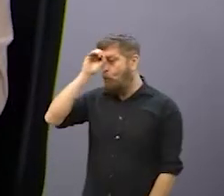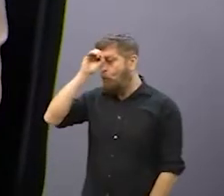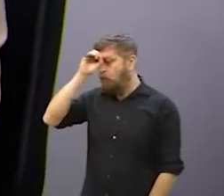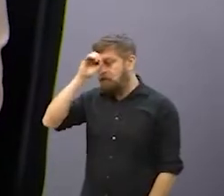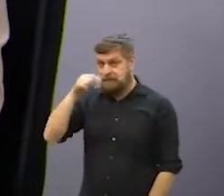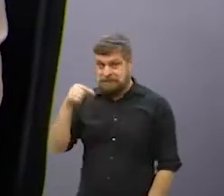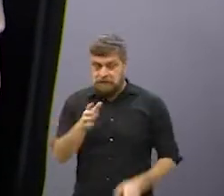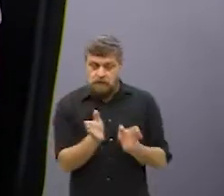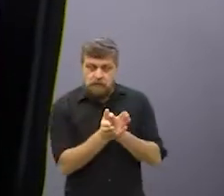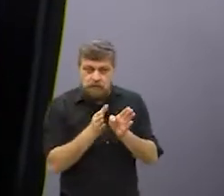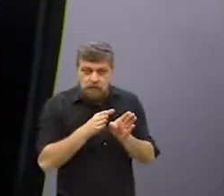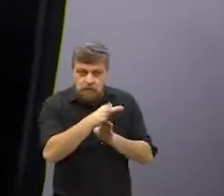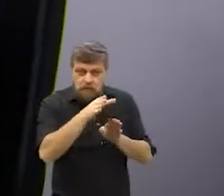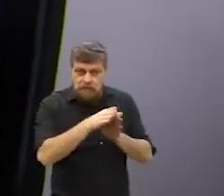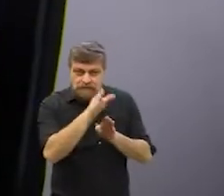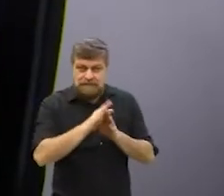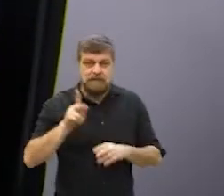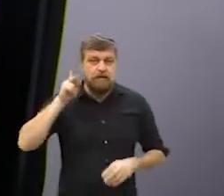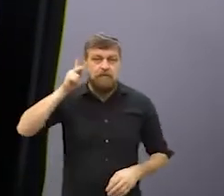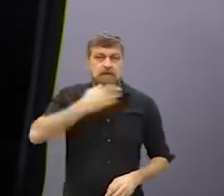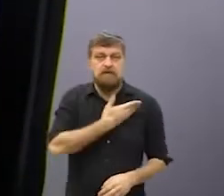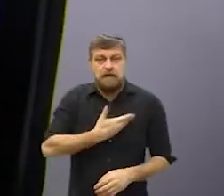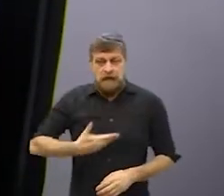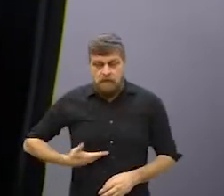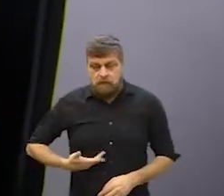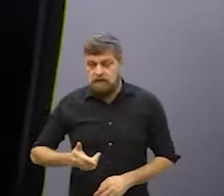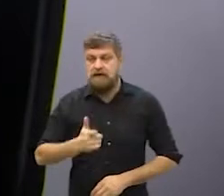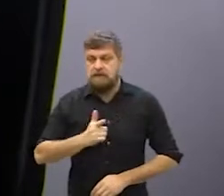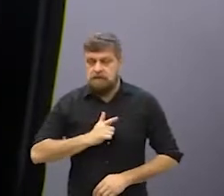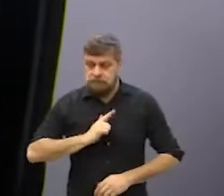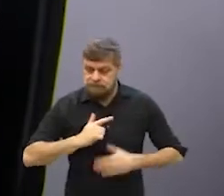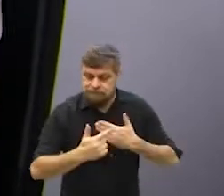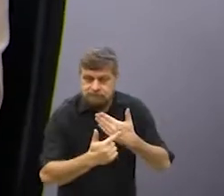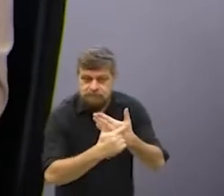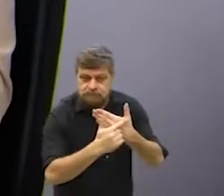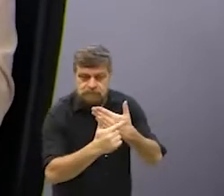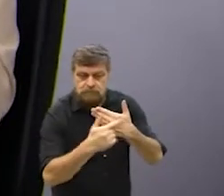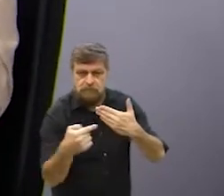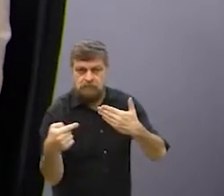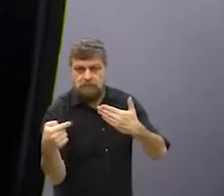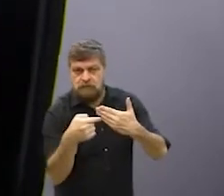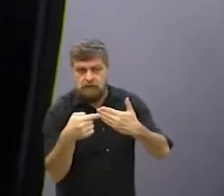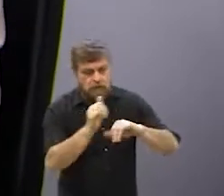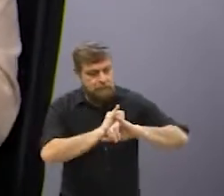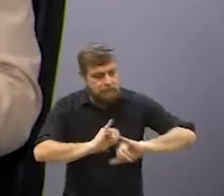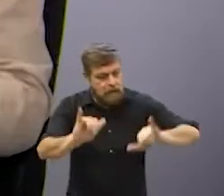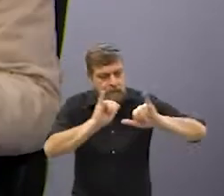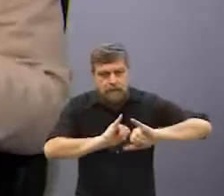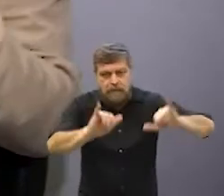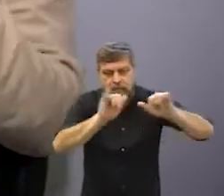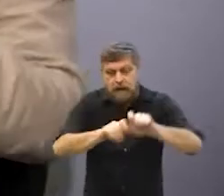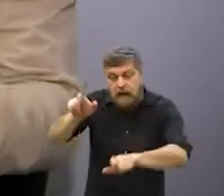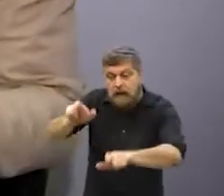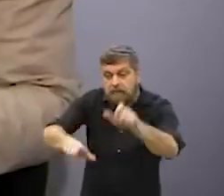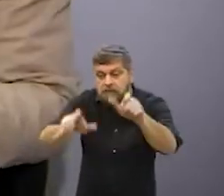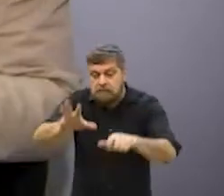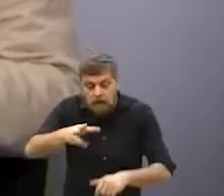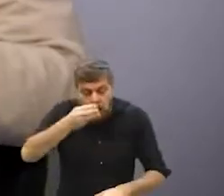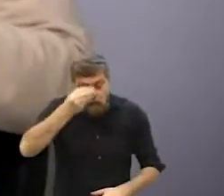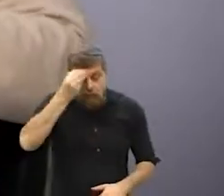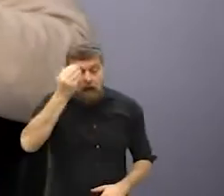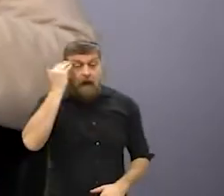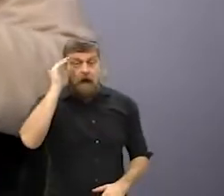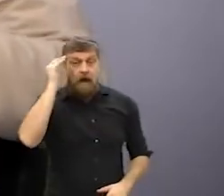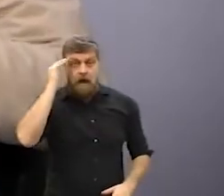de um conselho de política pública ele tem o papel também de trazer informação para